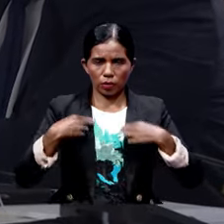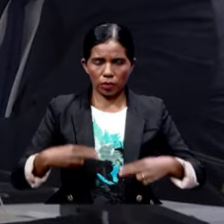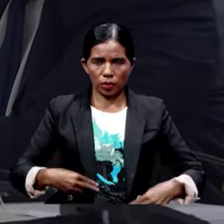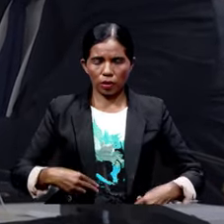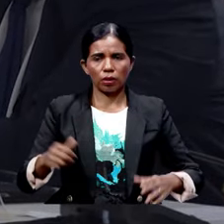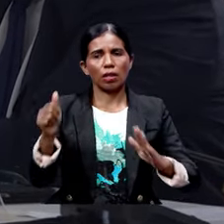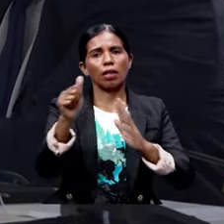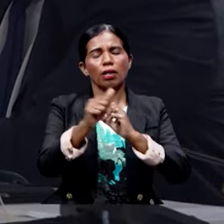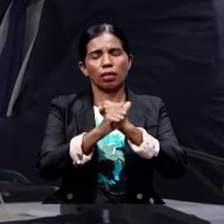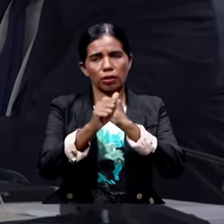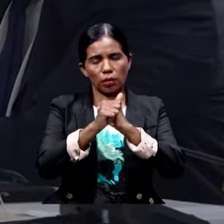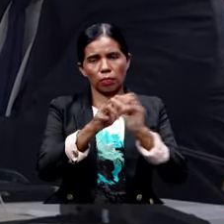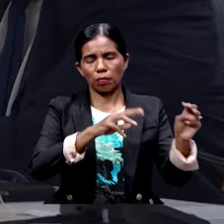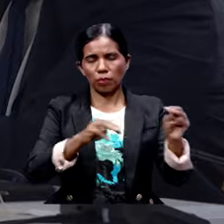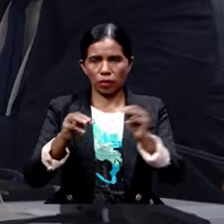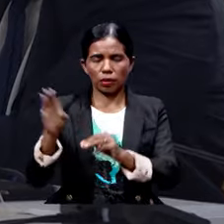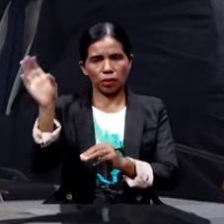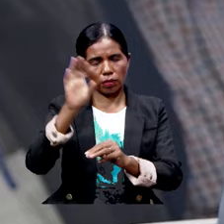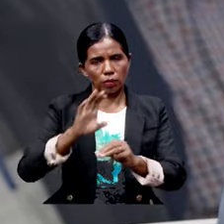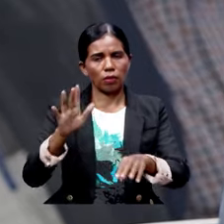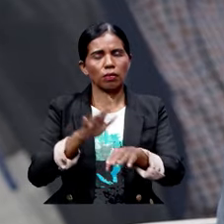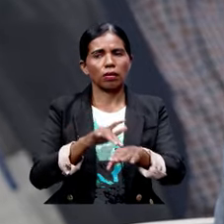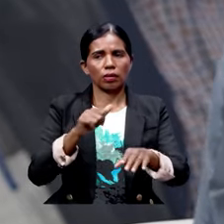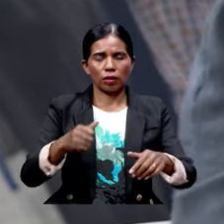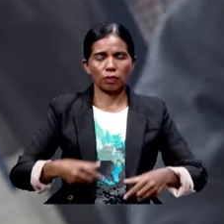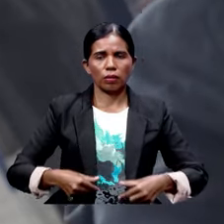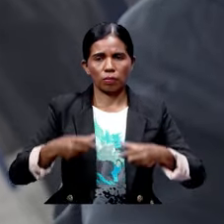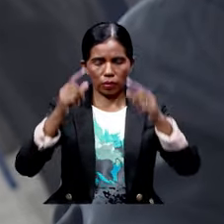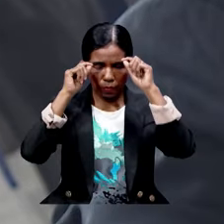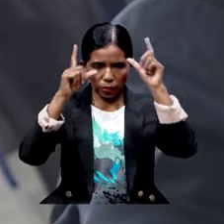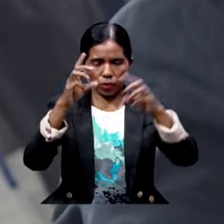mudança climática, conectividade na integração de Timor-Leste